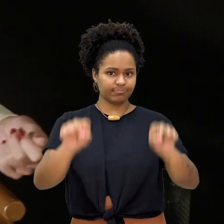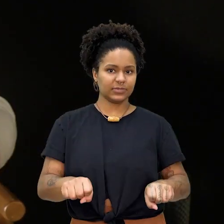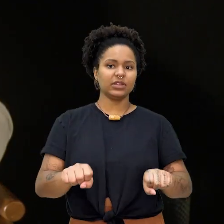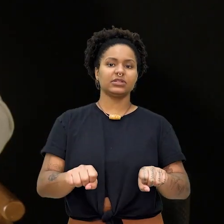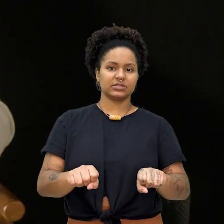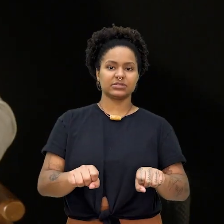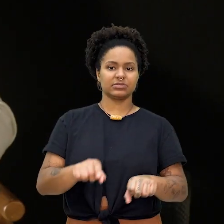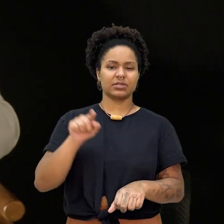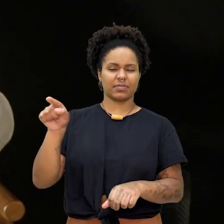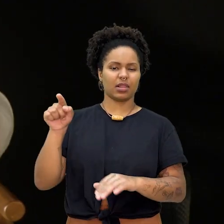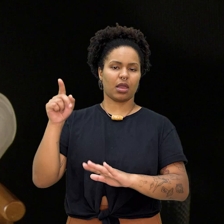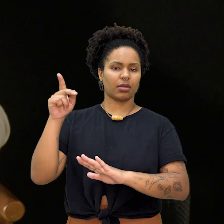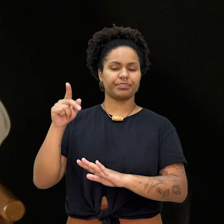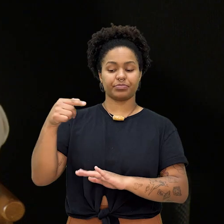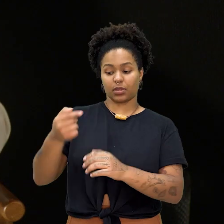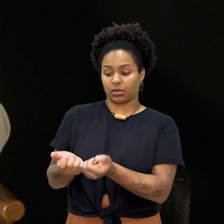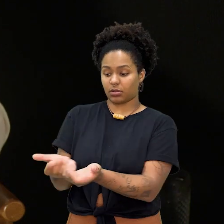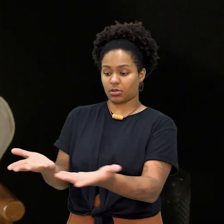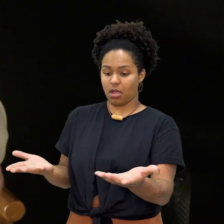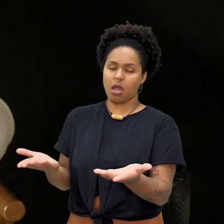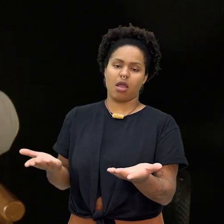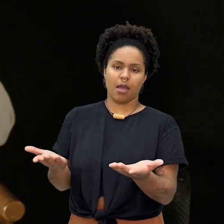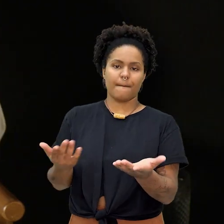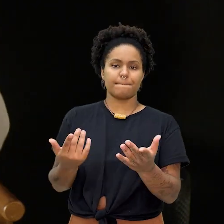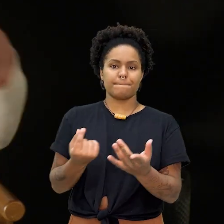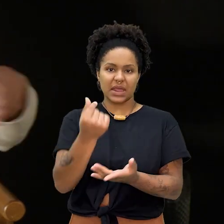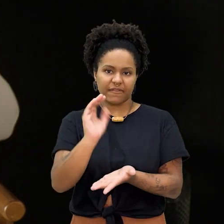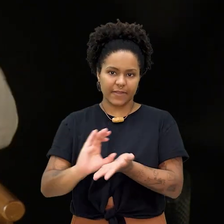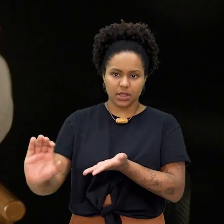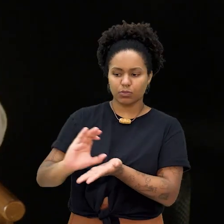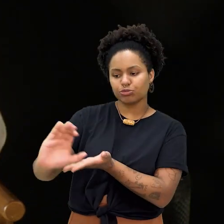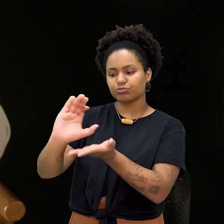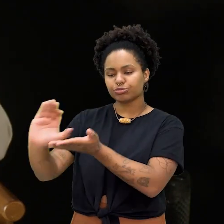que hoje, né, por onde é distribuído o benefício, e cada um